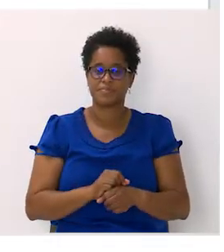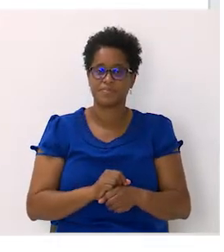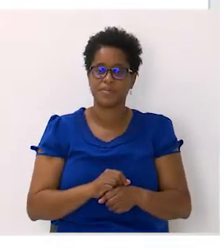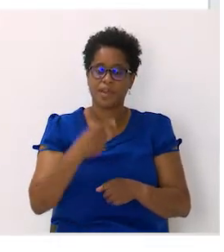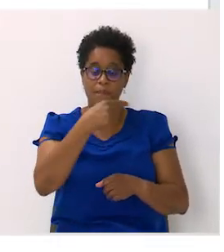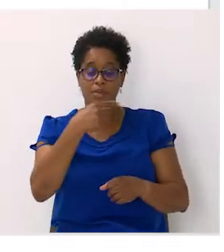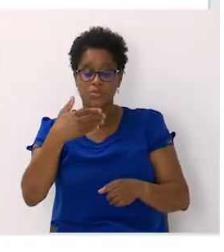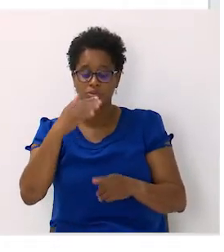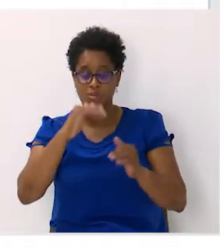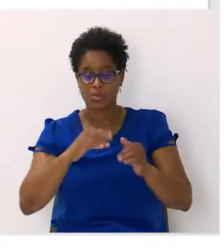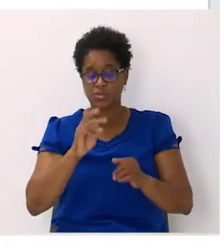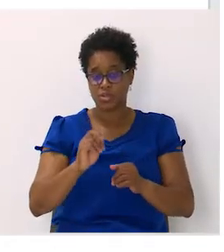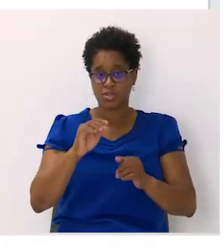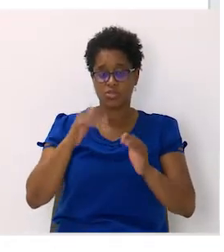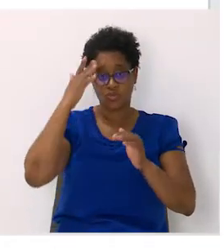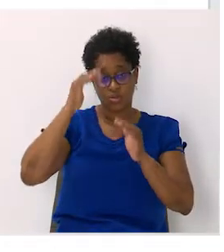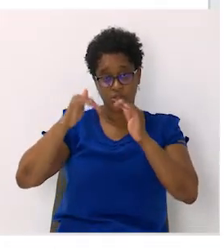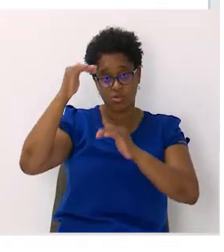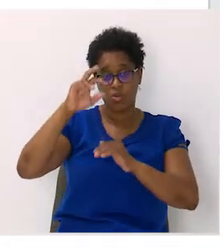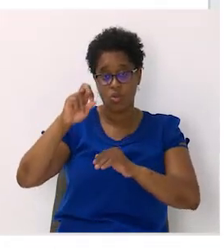Menos 1 sobre 3, expoente 8,